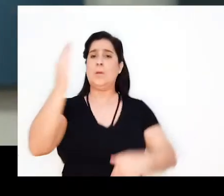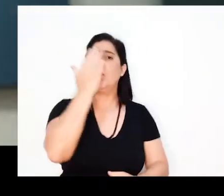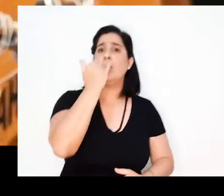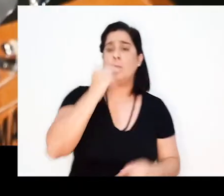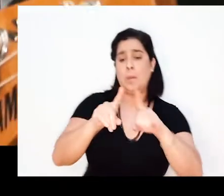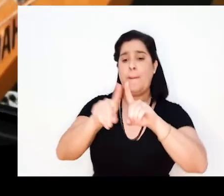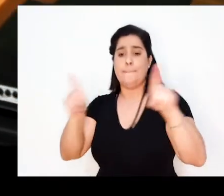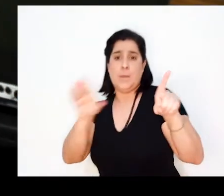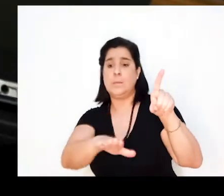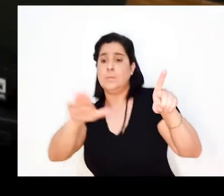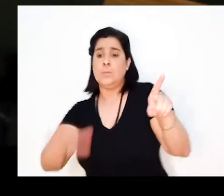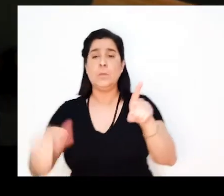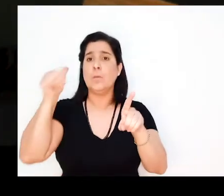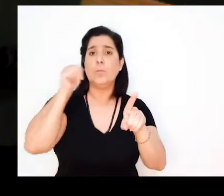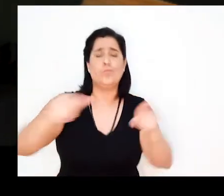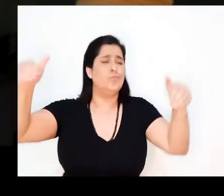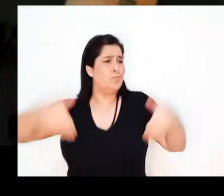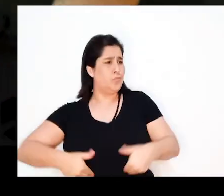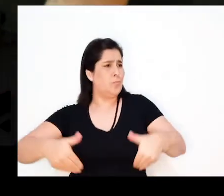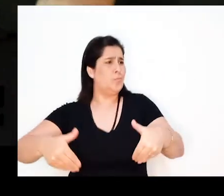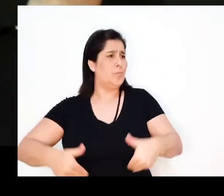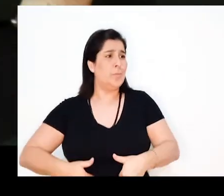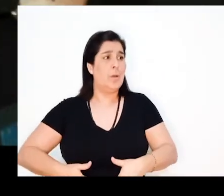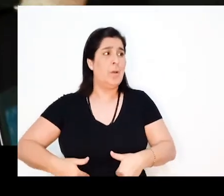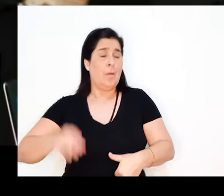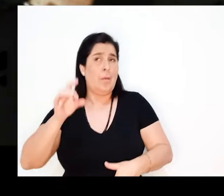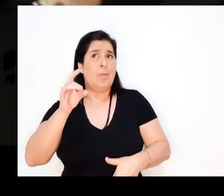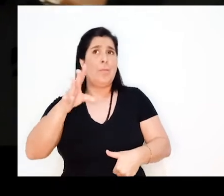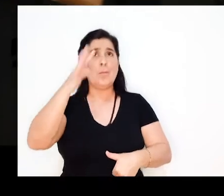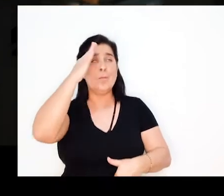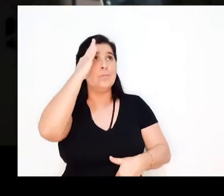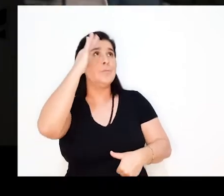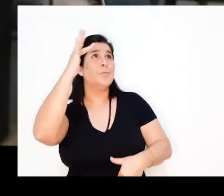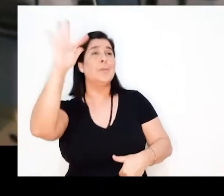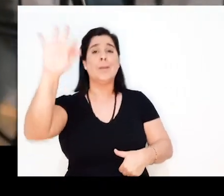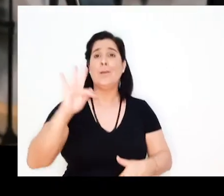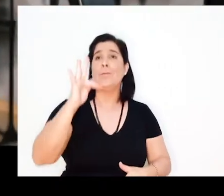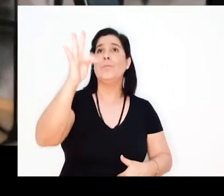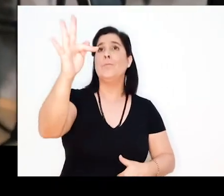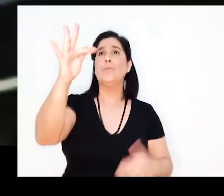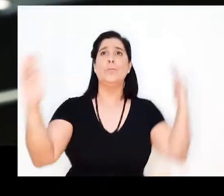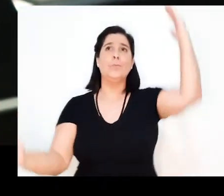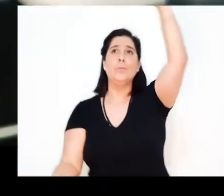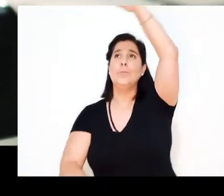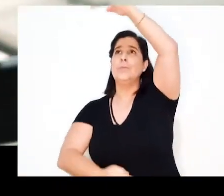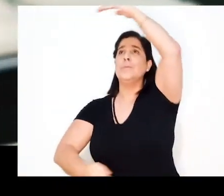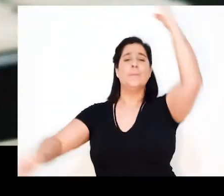sua barriga que era vazia quando era menina, enquanto sonhava em ser